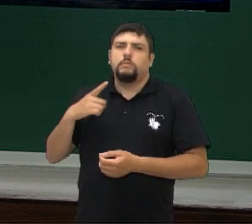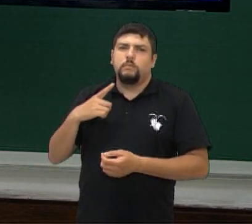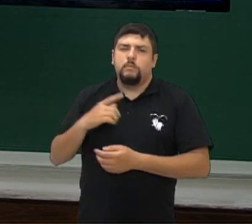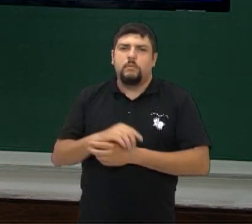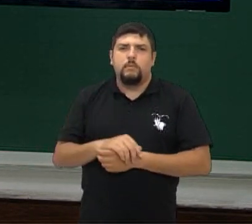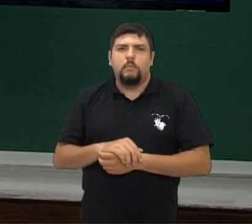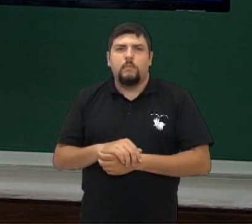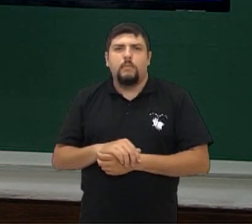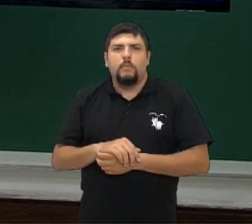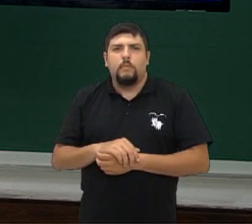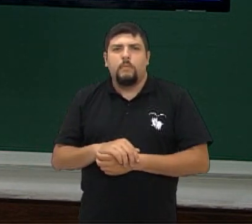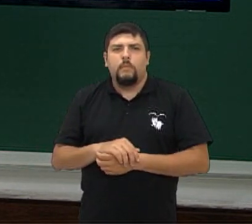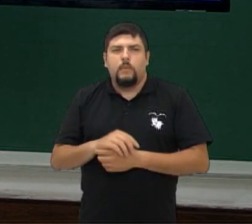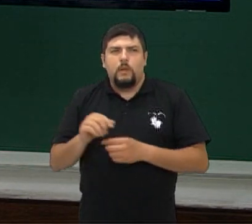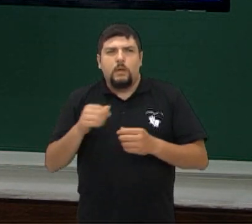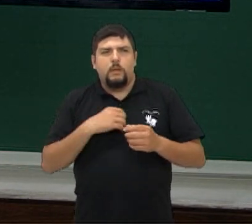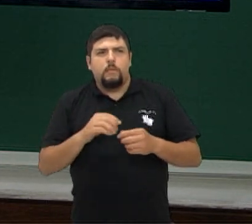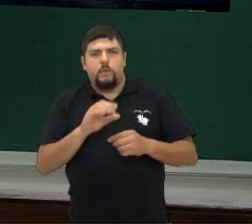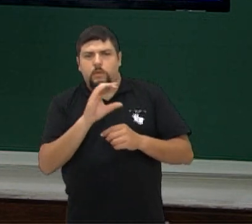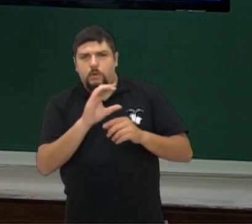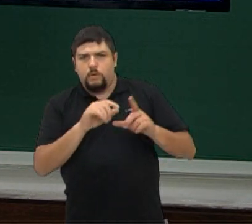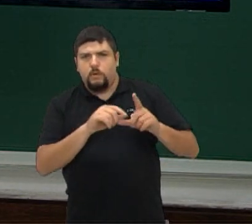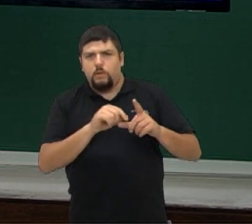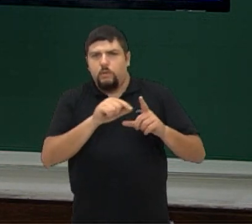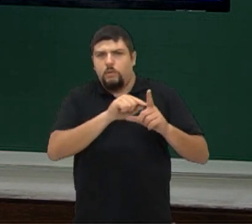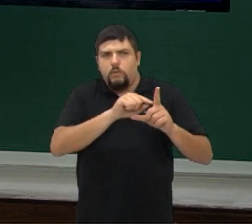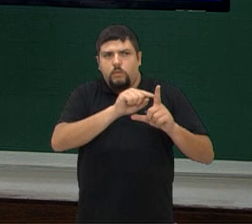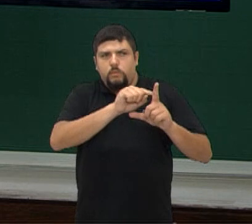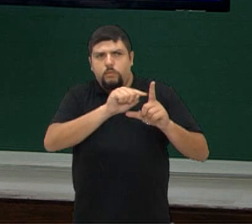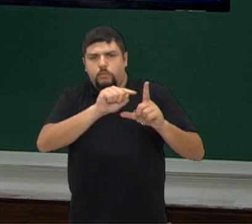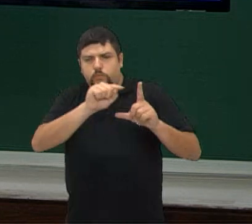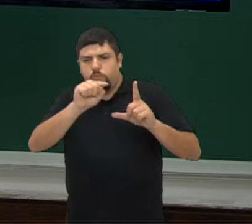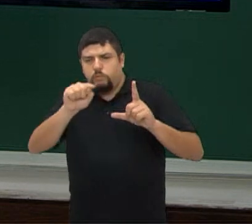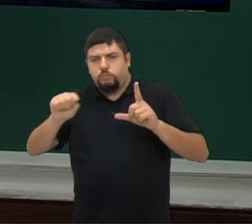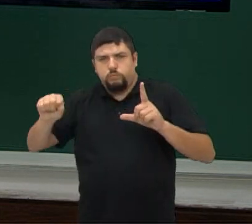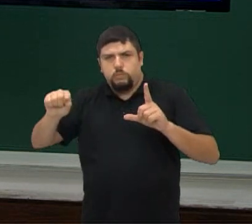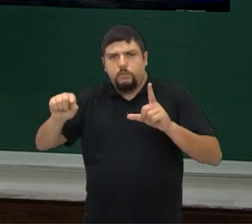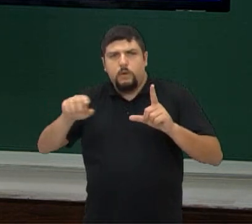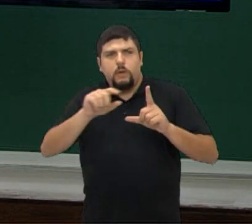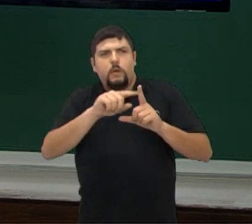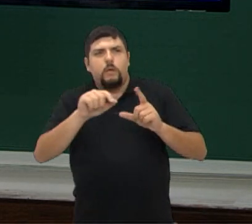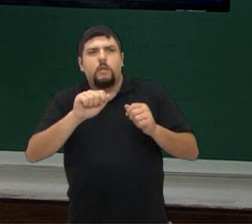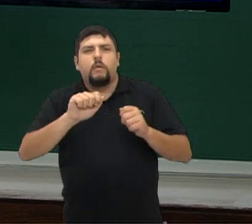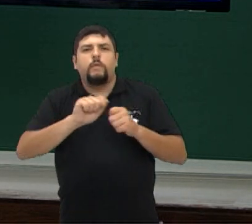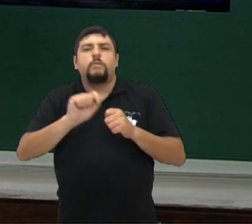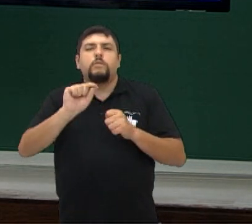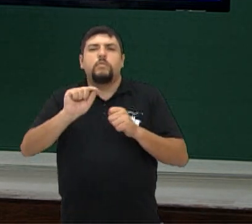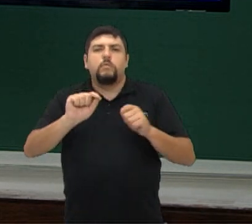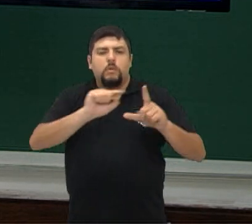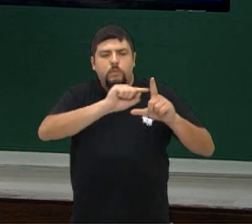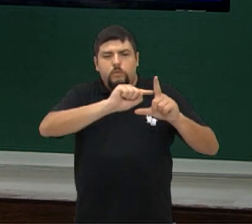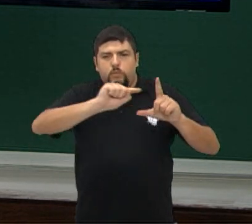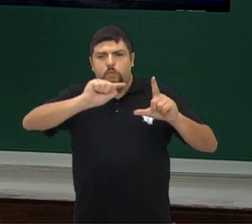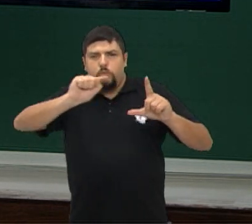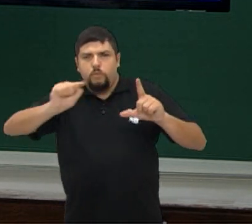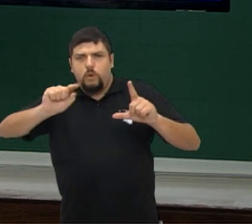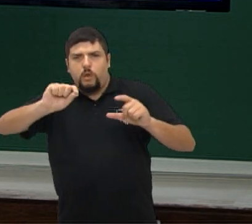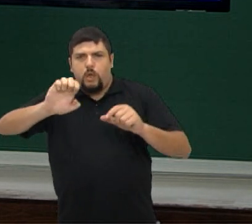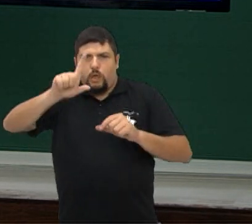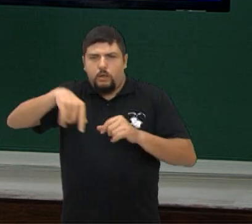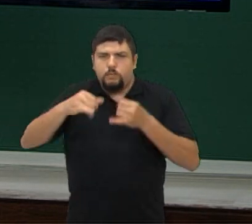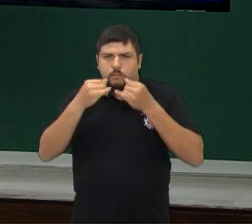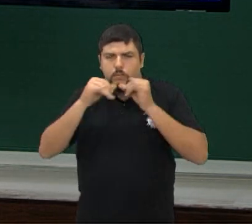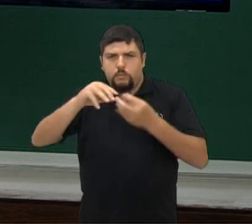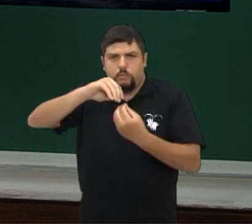catalisador, tanto na reação direta quanto na reação inversa, vai fazer que a energia de ativação, que é a dificuldade que a